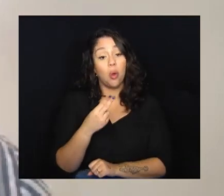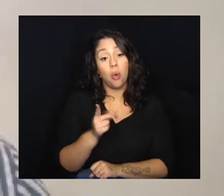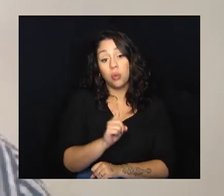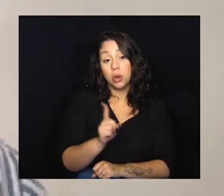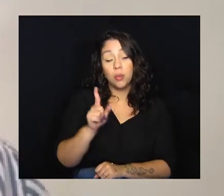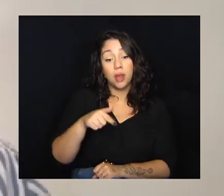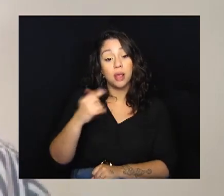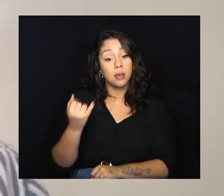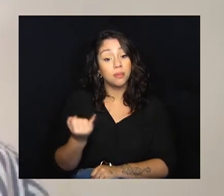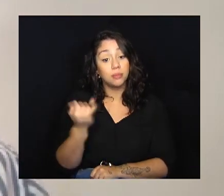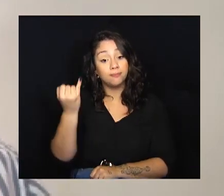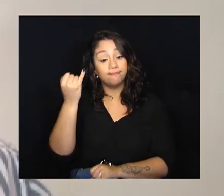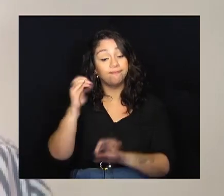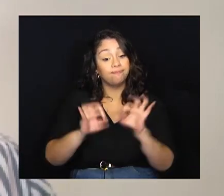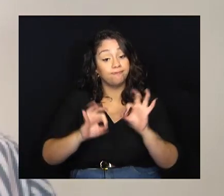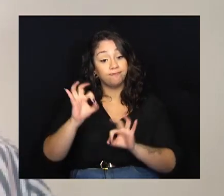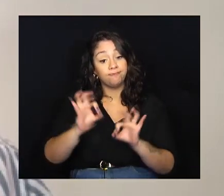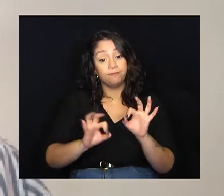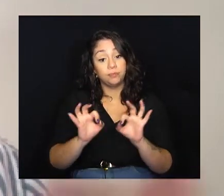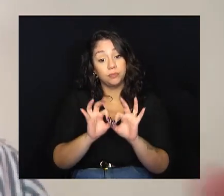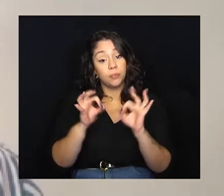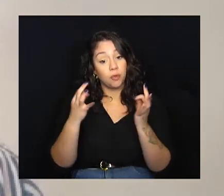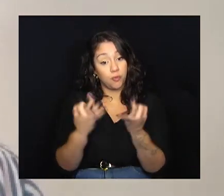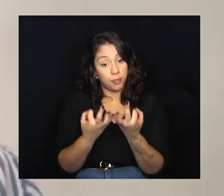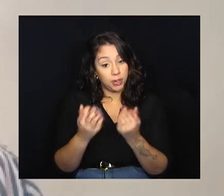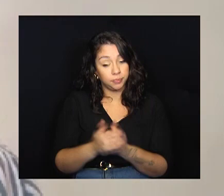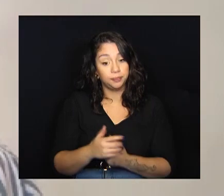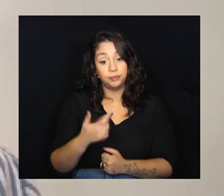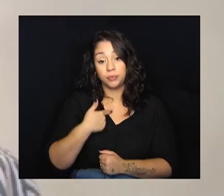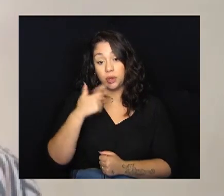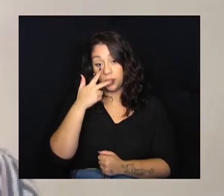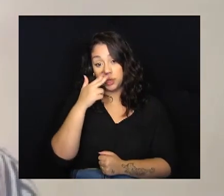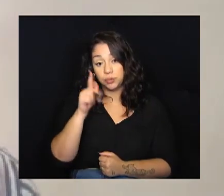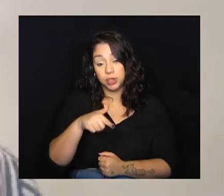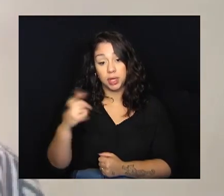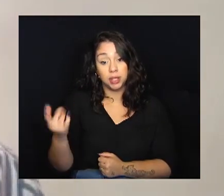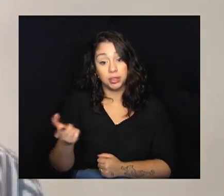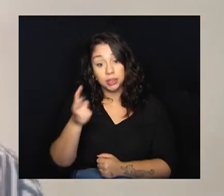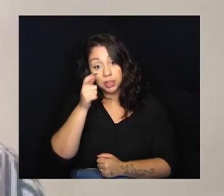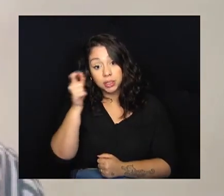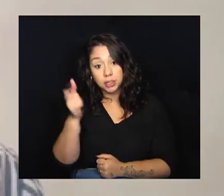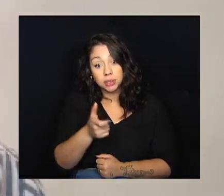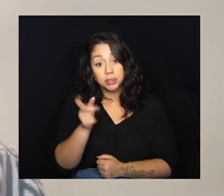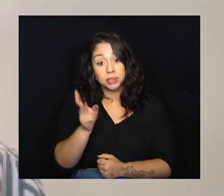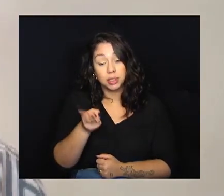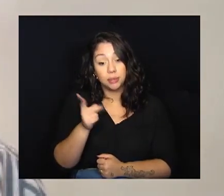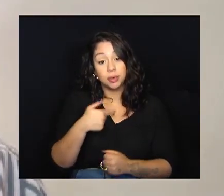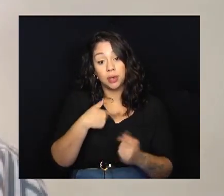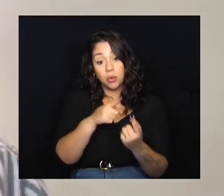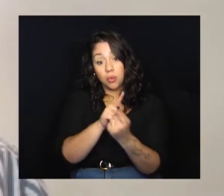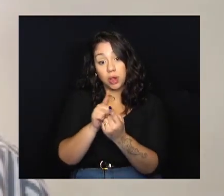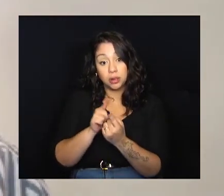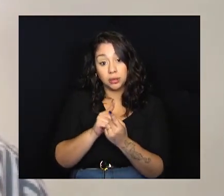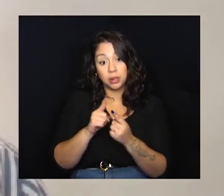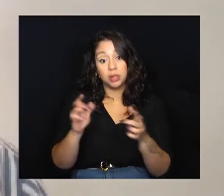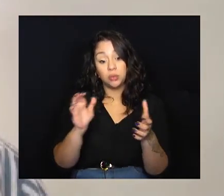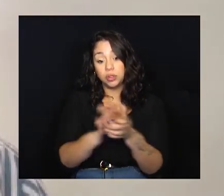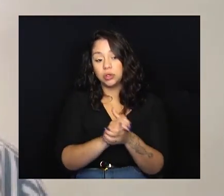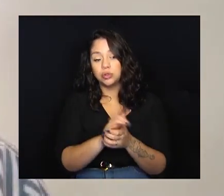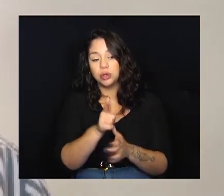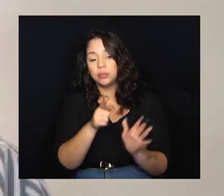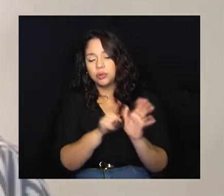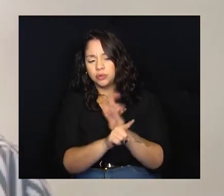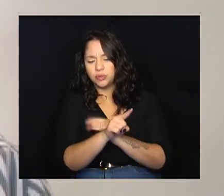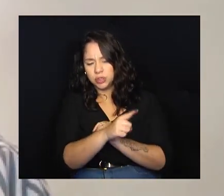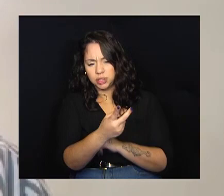fazer o planejamento familiar né Eu acho interessante que toda vez que eu atendo casar eu pergunto para eles vocês se planejaram